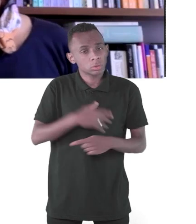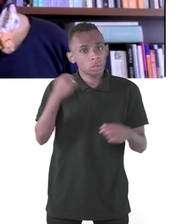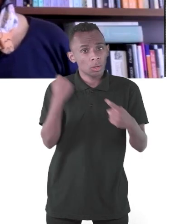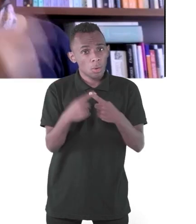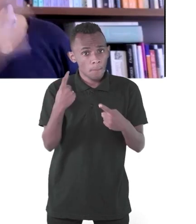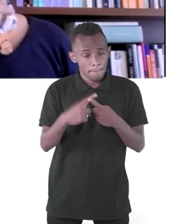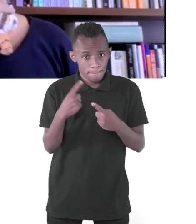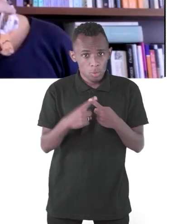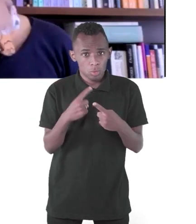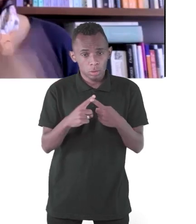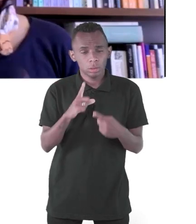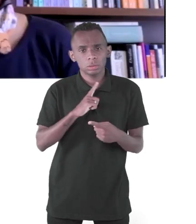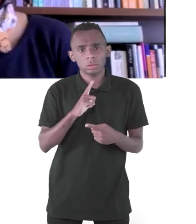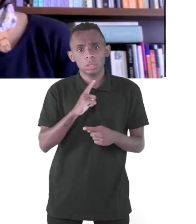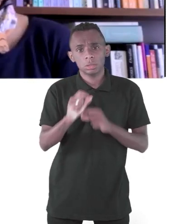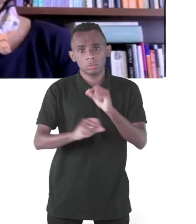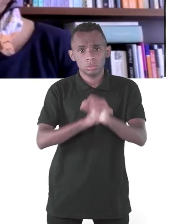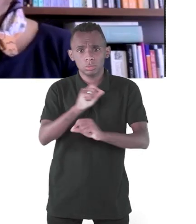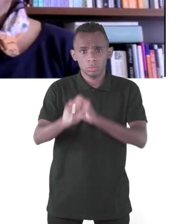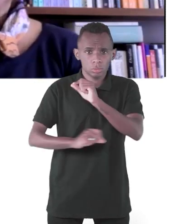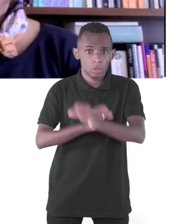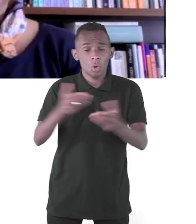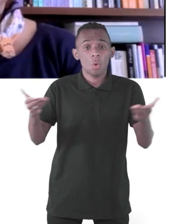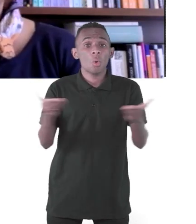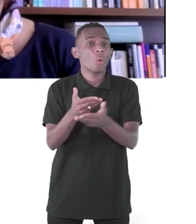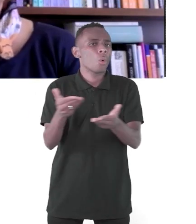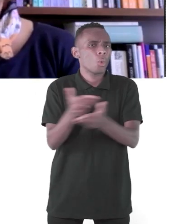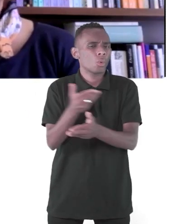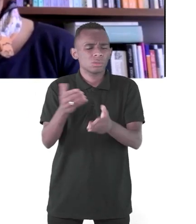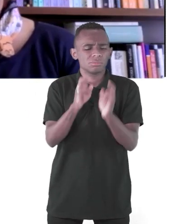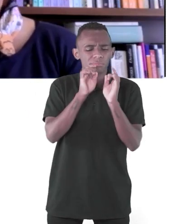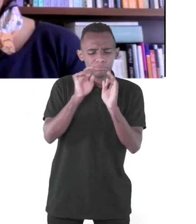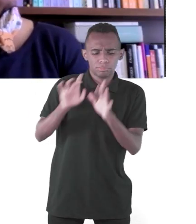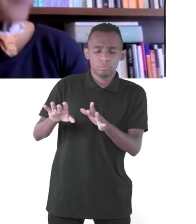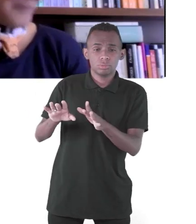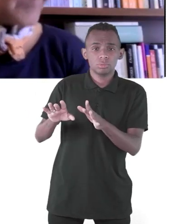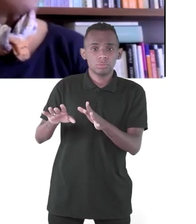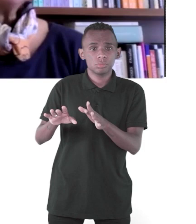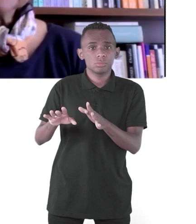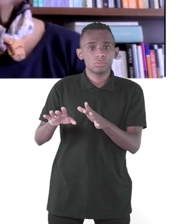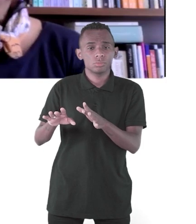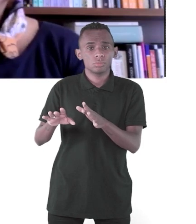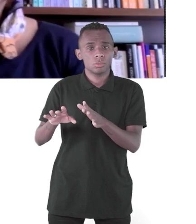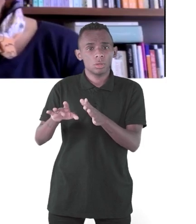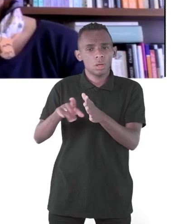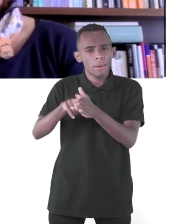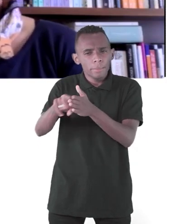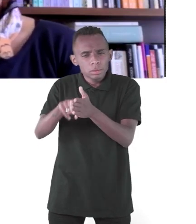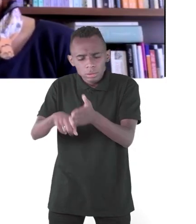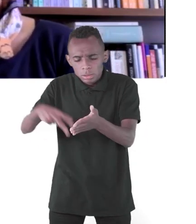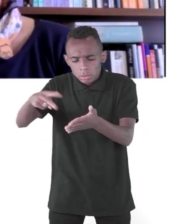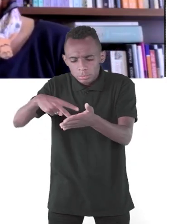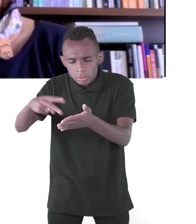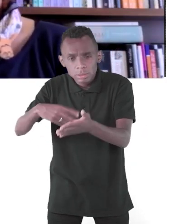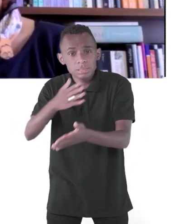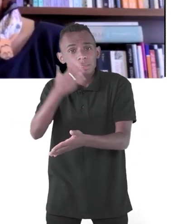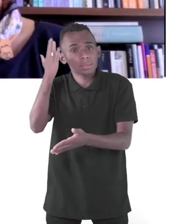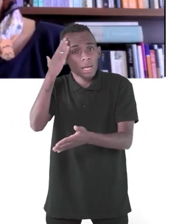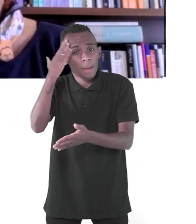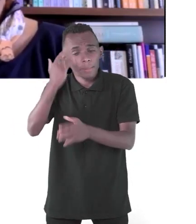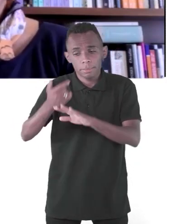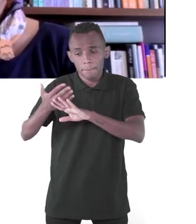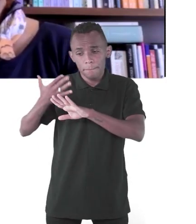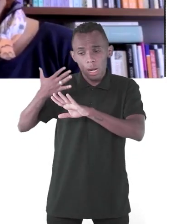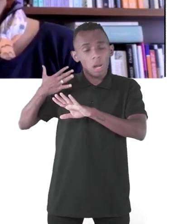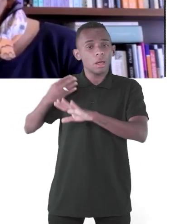ela traz o que hoje está abandonado. Que é a referência, que é a pesquisa, que é a história, que é